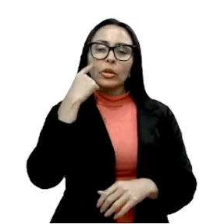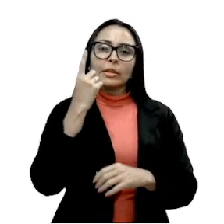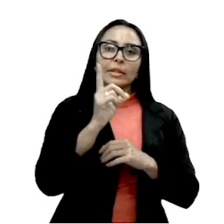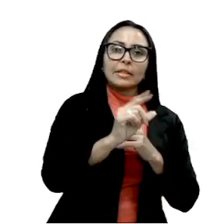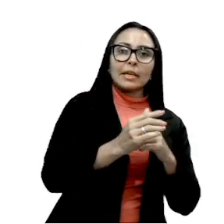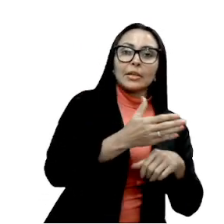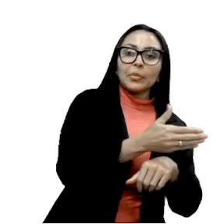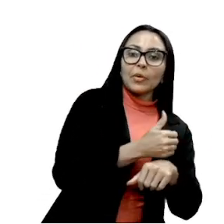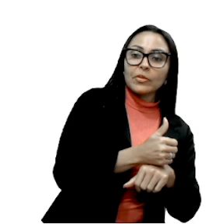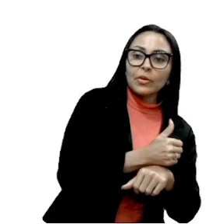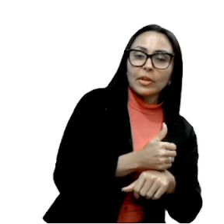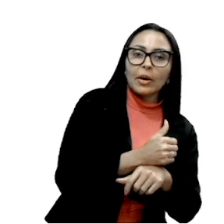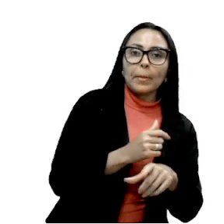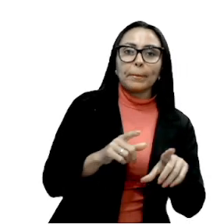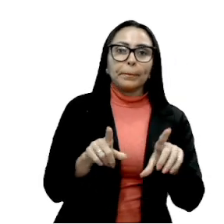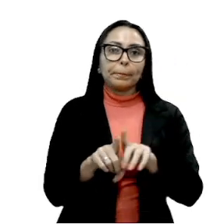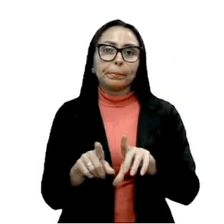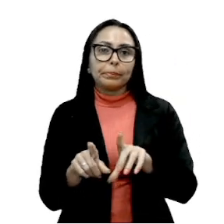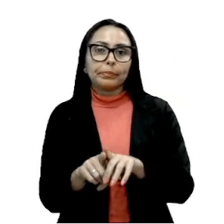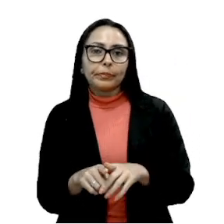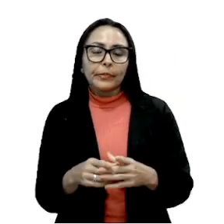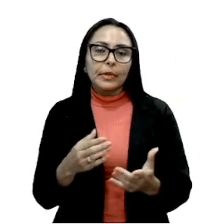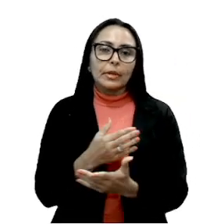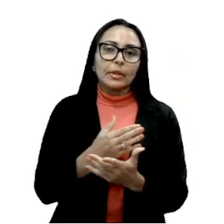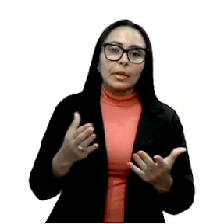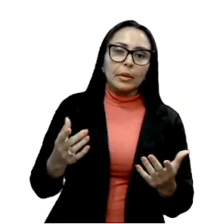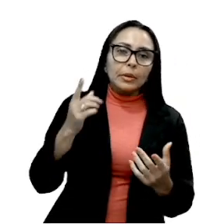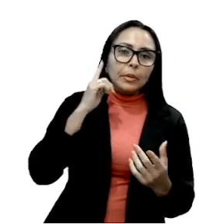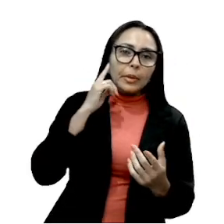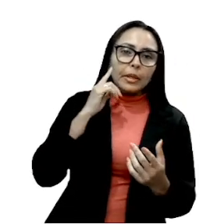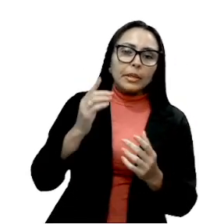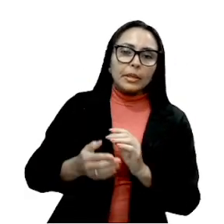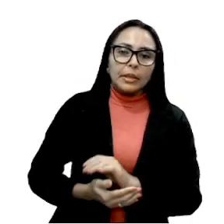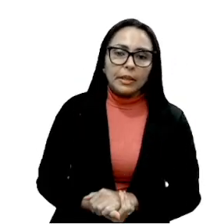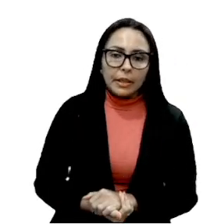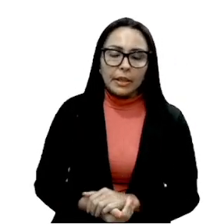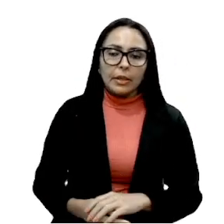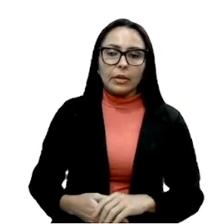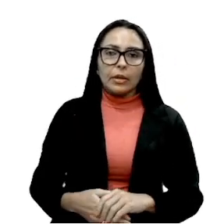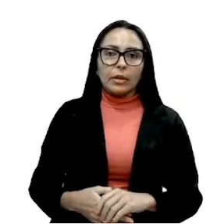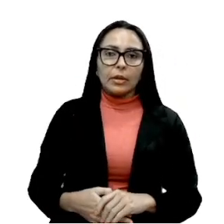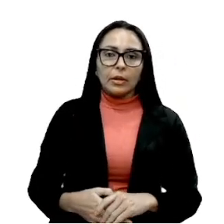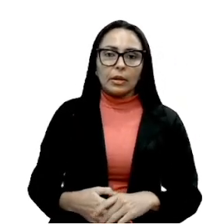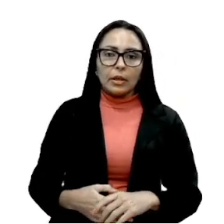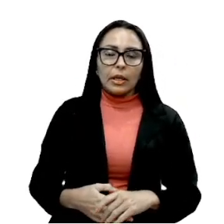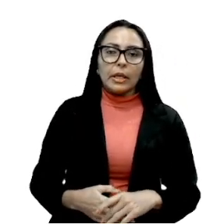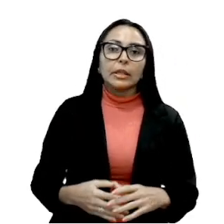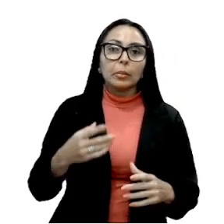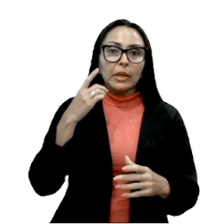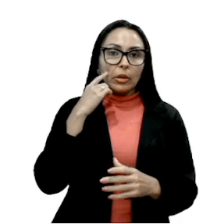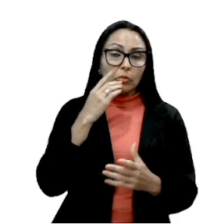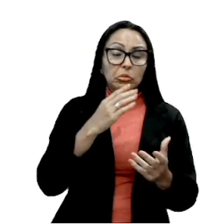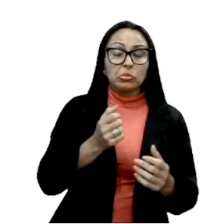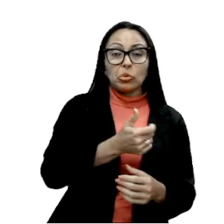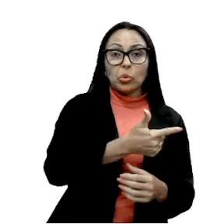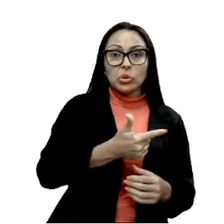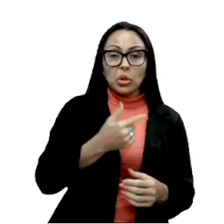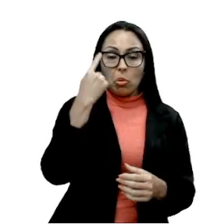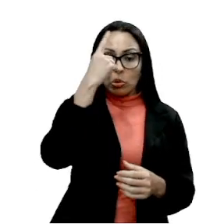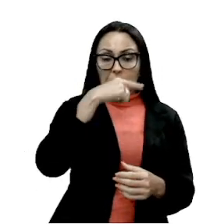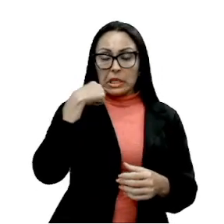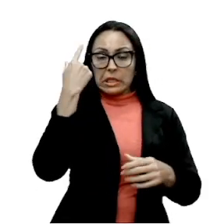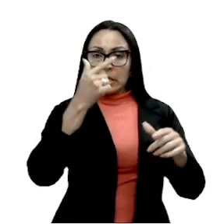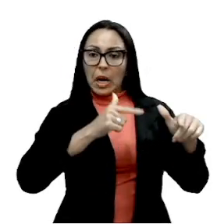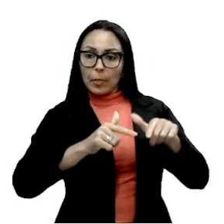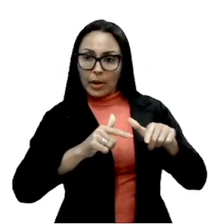casa dele até ele terminar e voltar para casa novamente. Então, é um intervalo de 12 horas de trabalho. Tem-se que